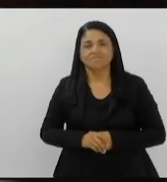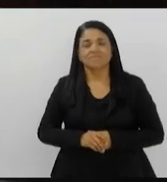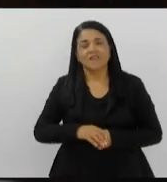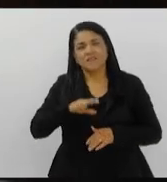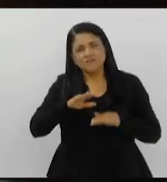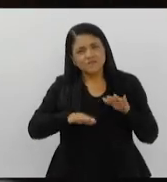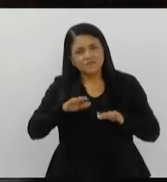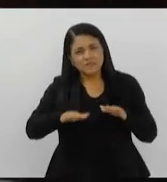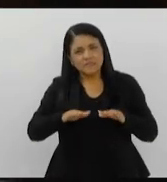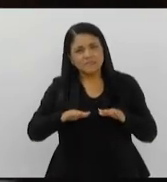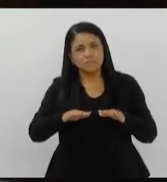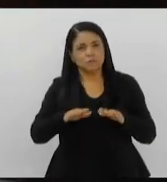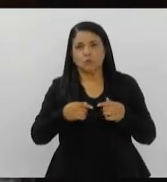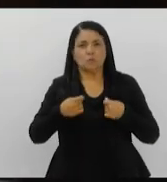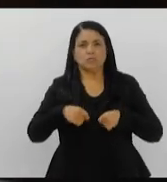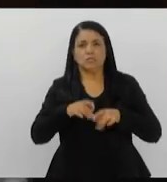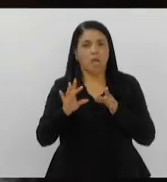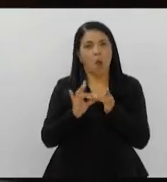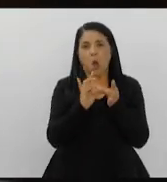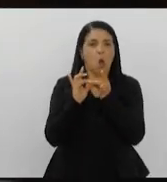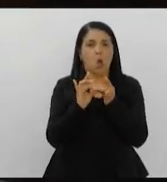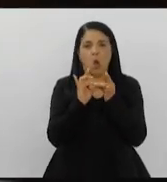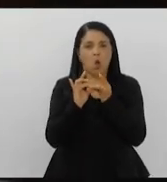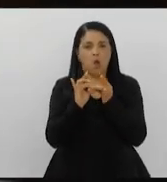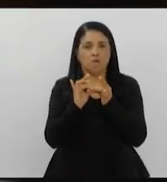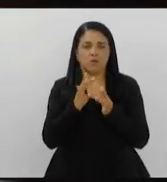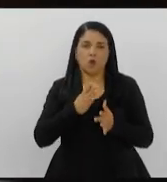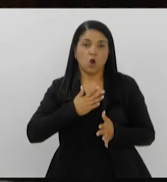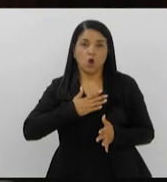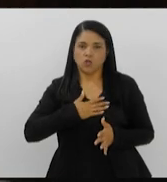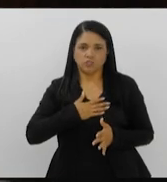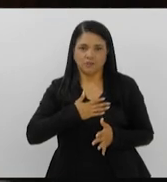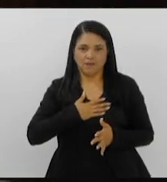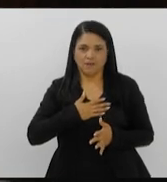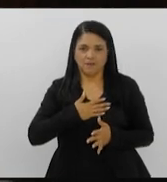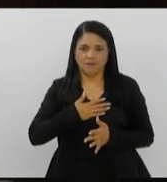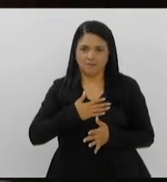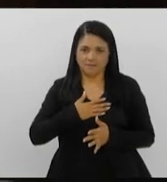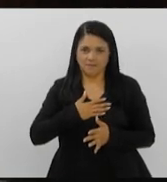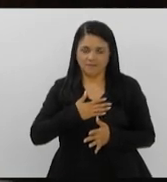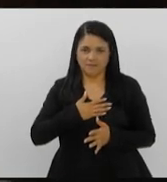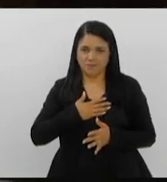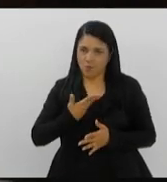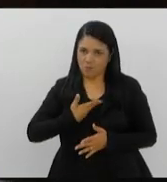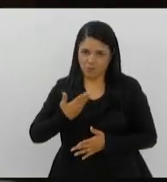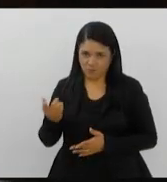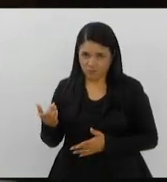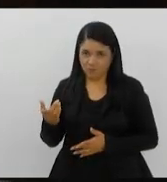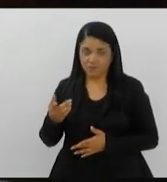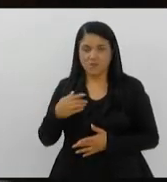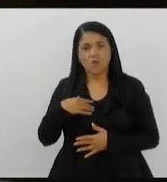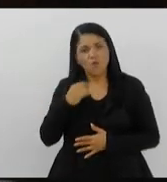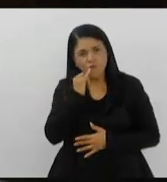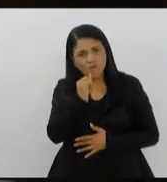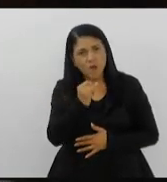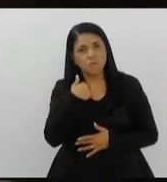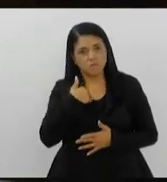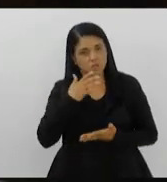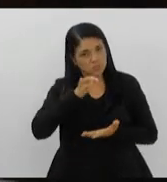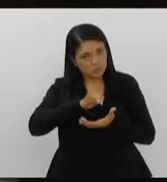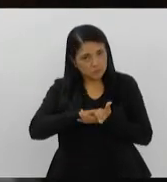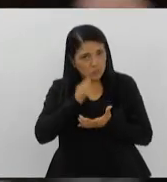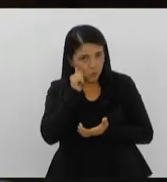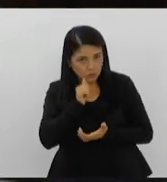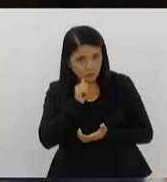vezes tempo prar do jeito que a gente gost eue falo o seguin PR minha esposa né